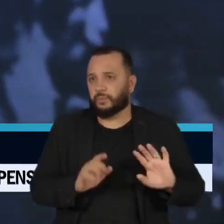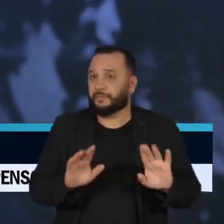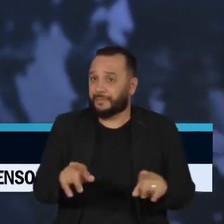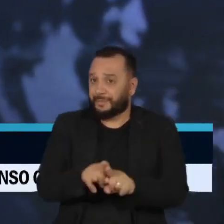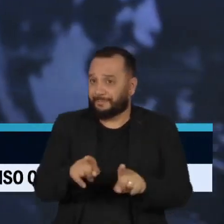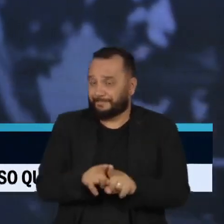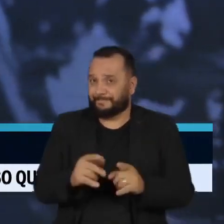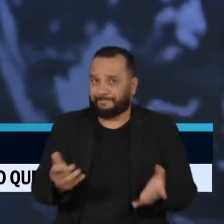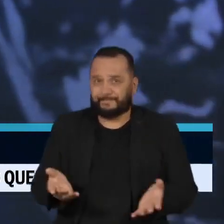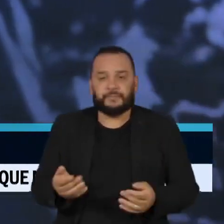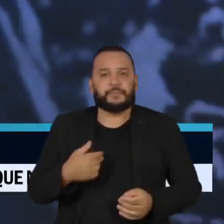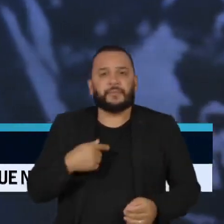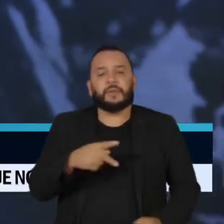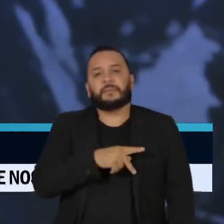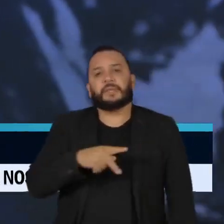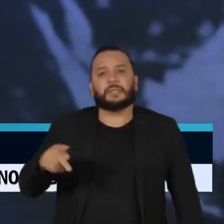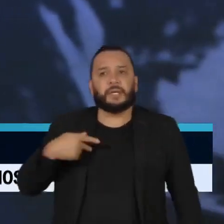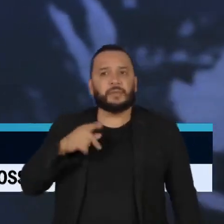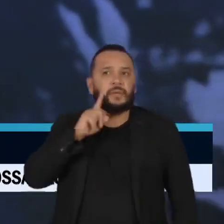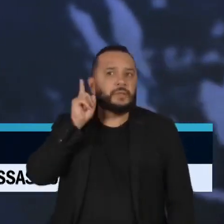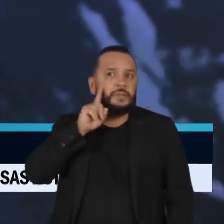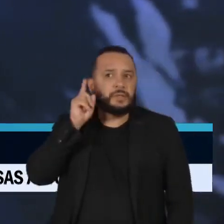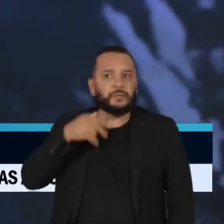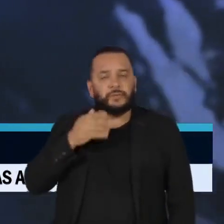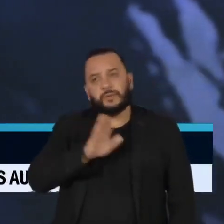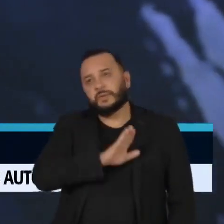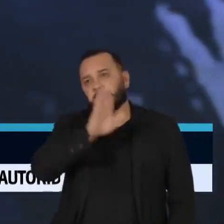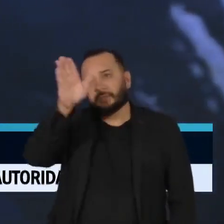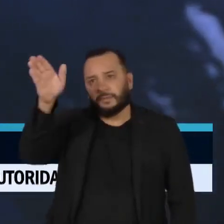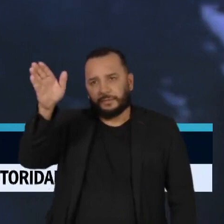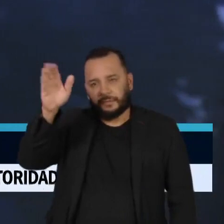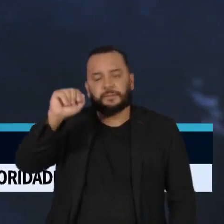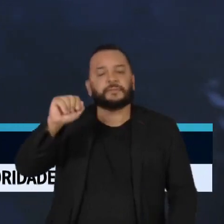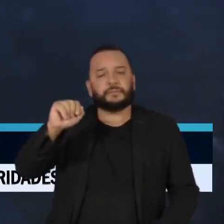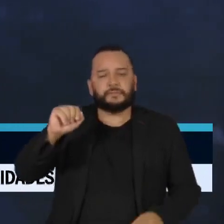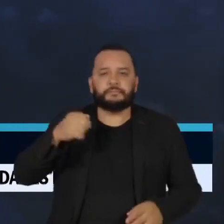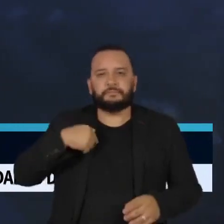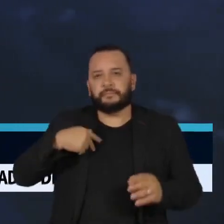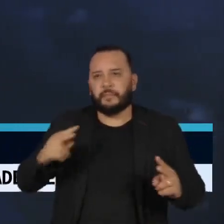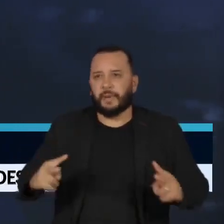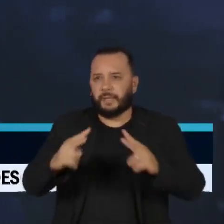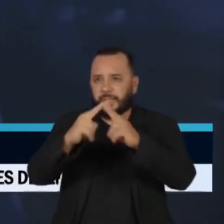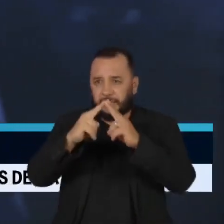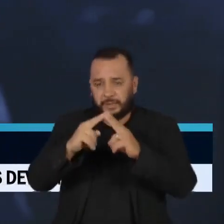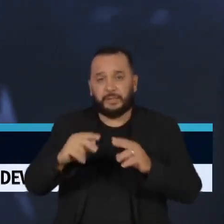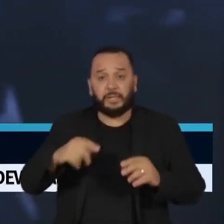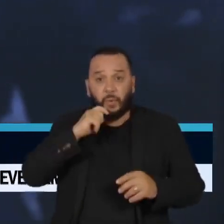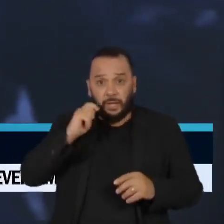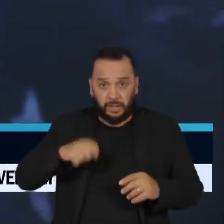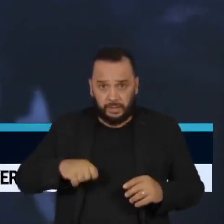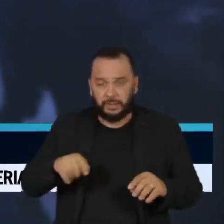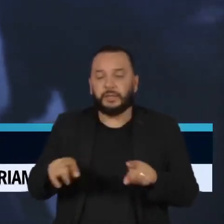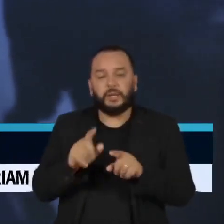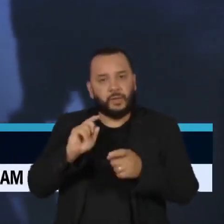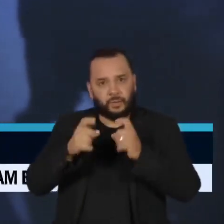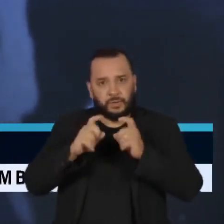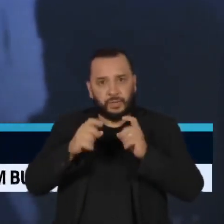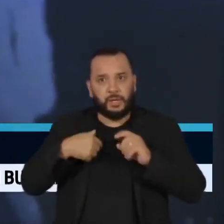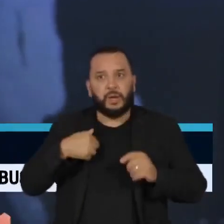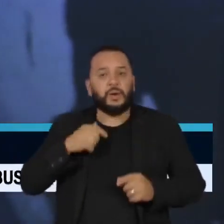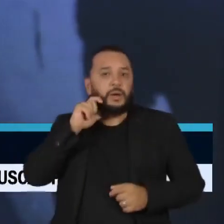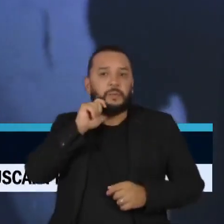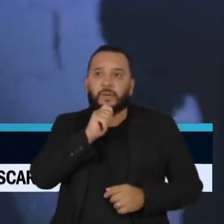O presidente ucraniano Volodymyr Zelensky já está em Paris. Ele se reuniu com o líder francês Emmanuel Macron e o chanceler alemão Olaf